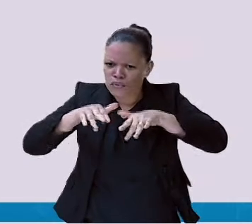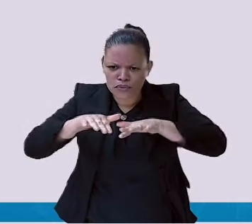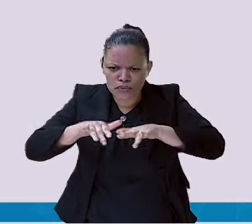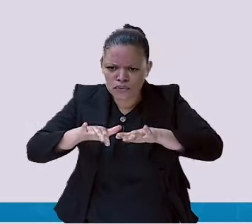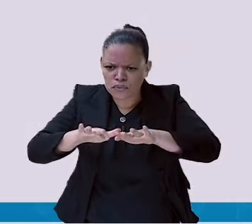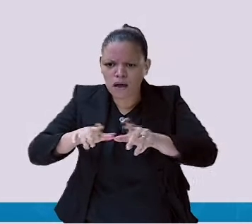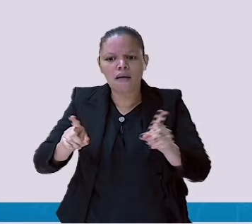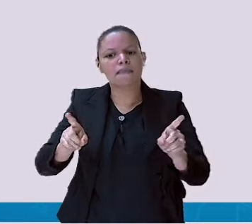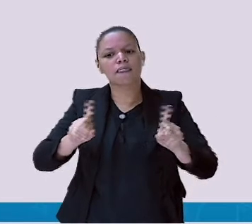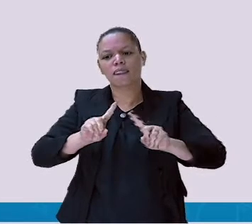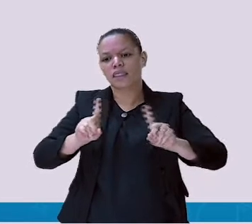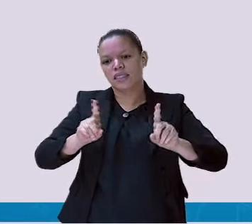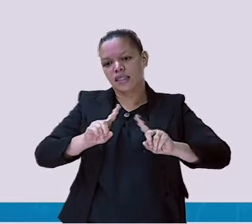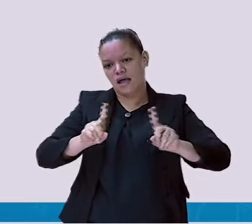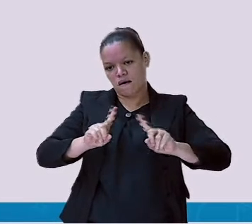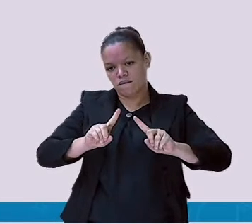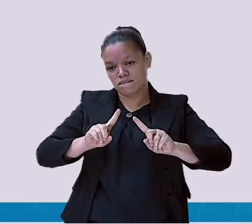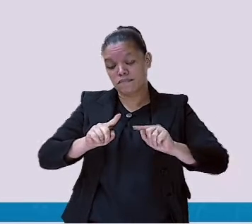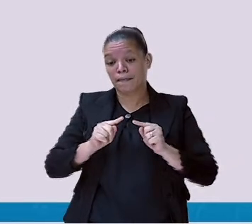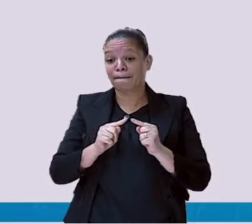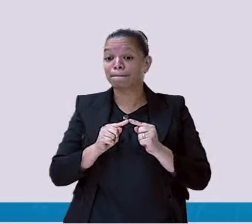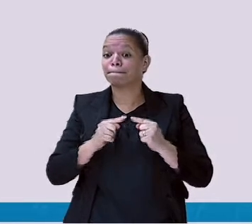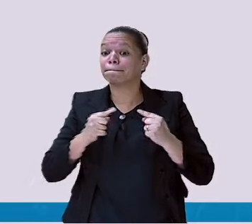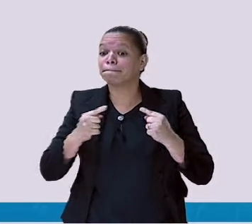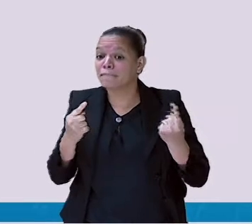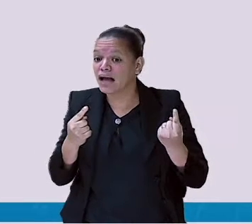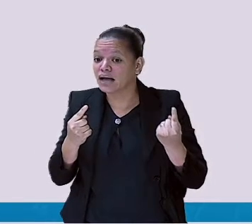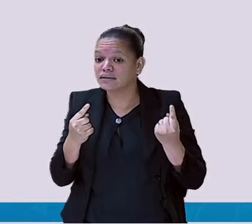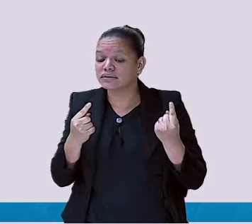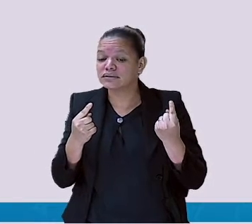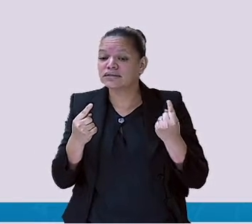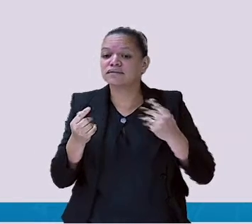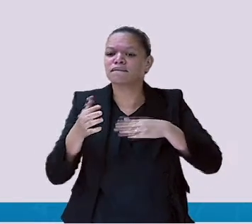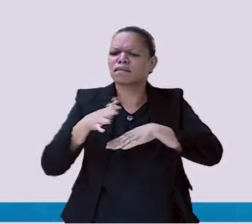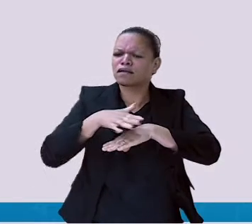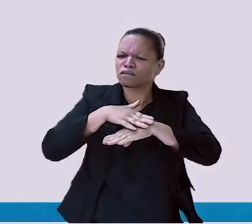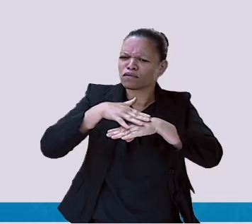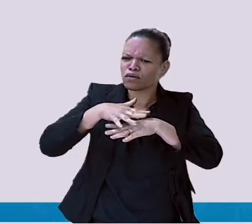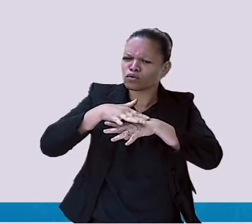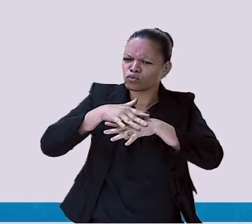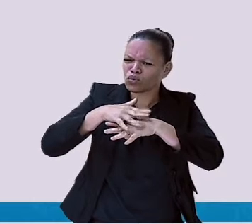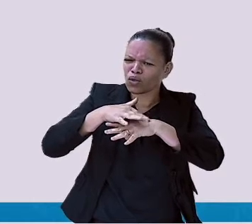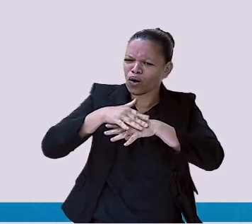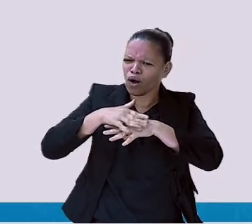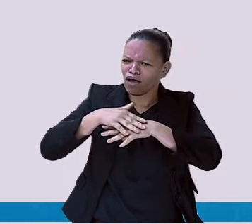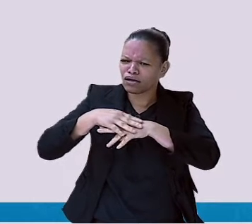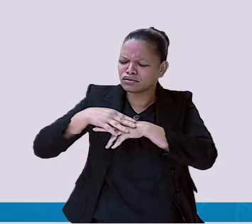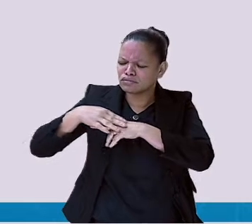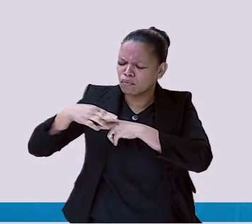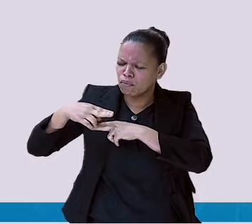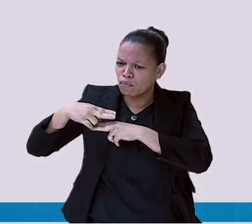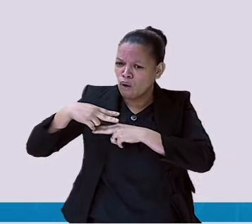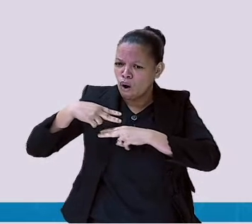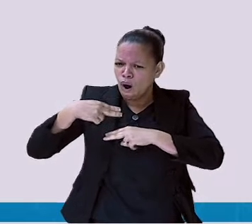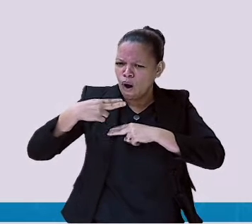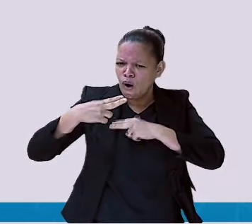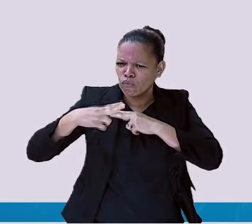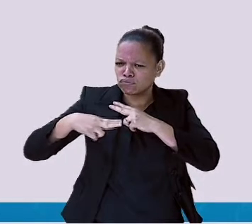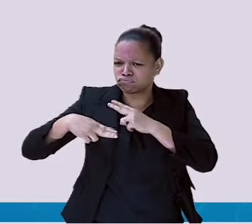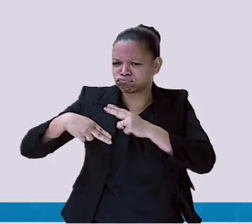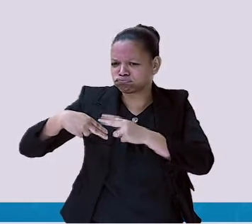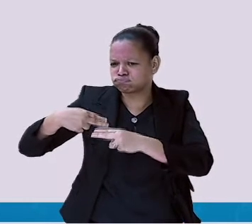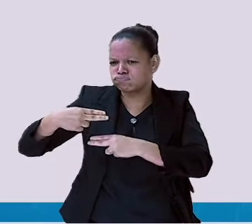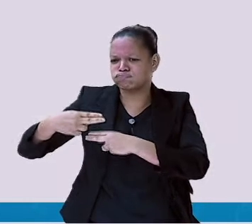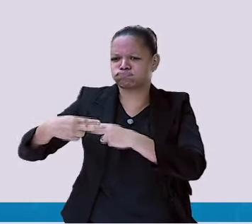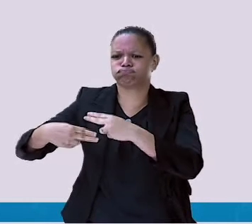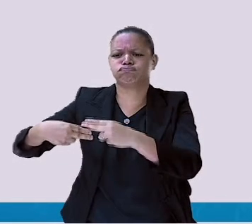ser hereditárias. E o que quer dizer hereditário? Quer dizer que algum parente seu próximo pode ser que